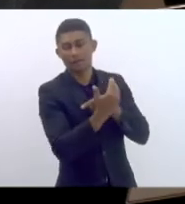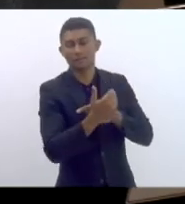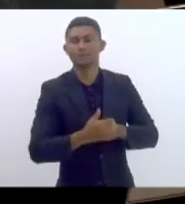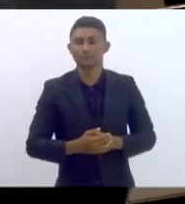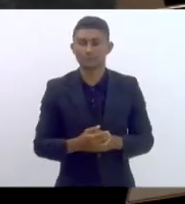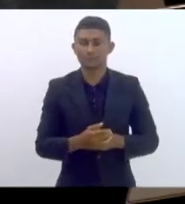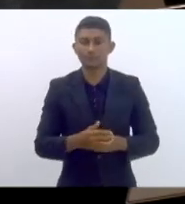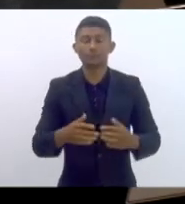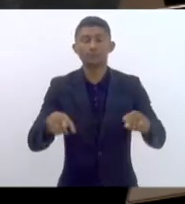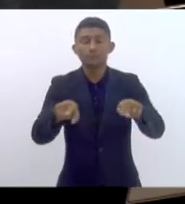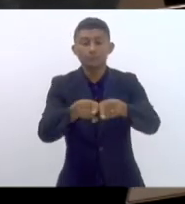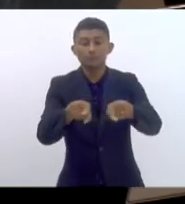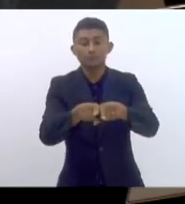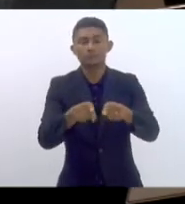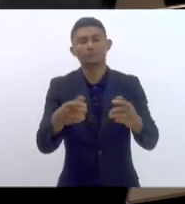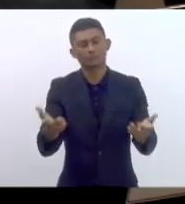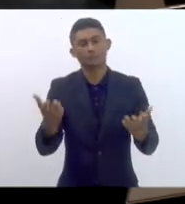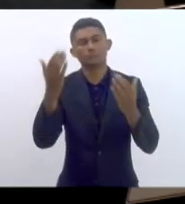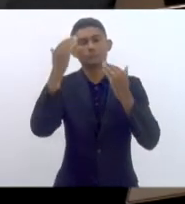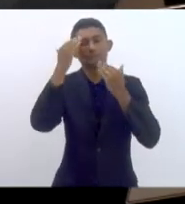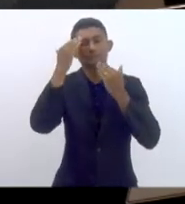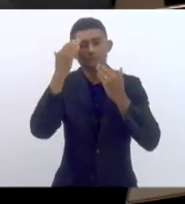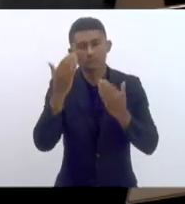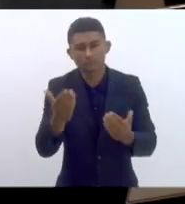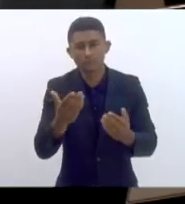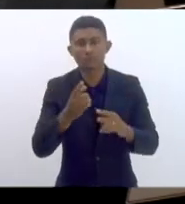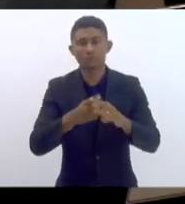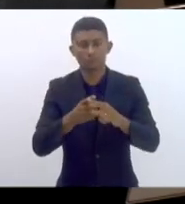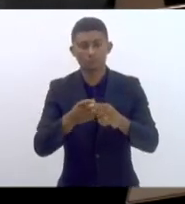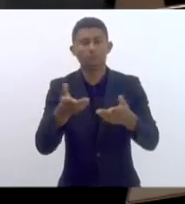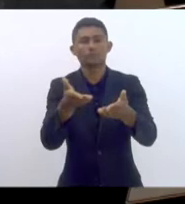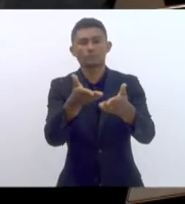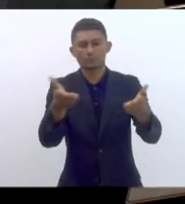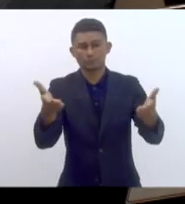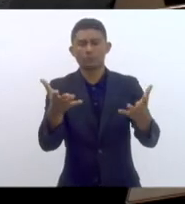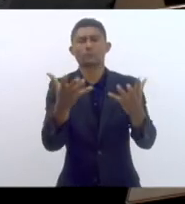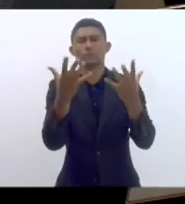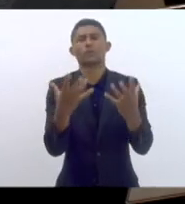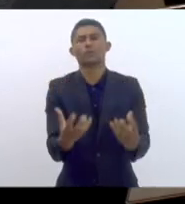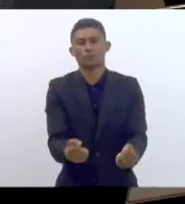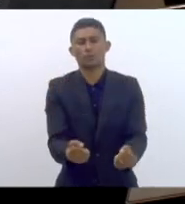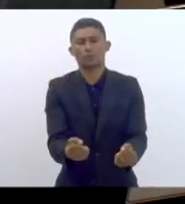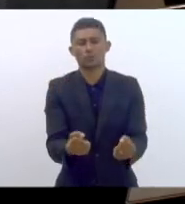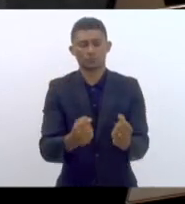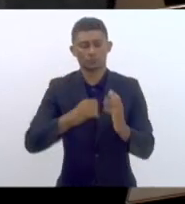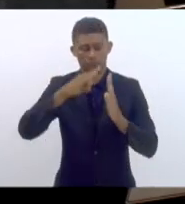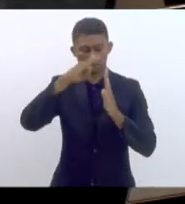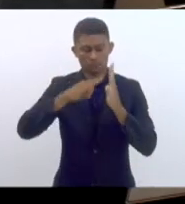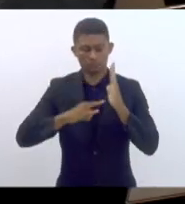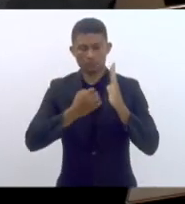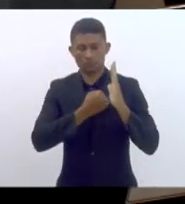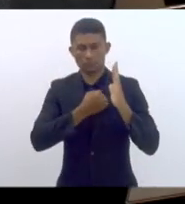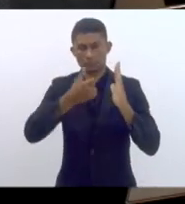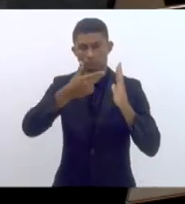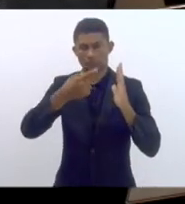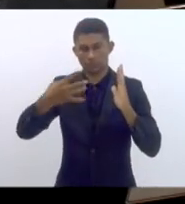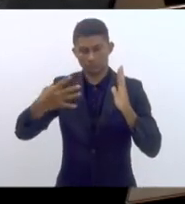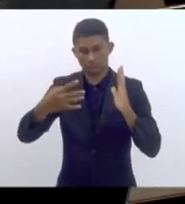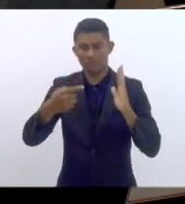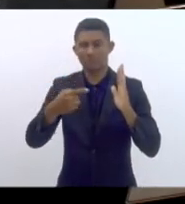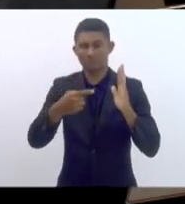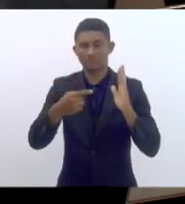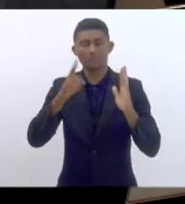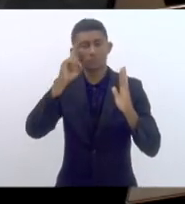Antes de mais nada, também queria agradecer por aceitarem a dilação do prazo desse ofício 24, porque realmente a gente ainda